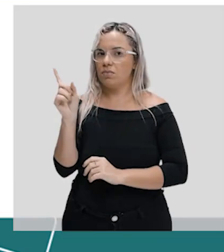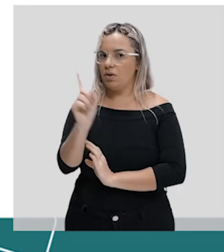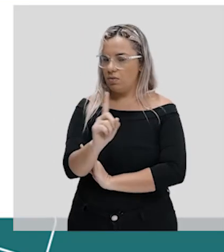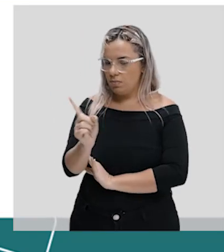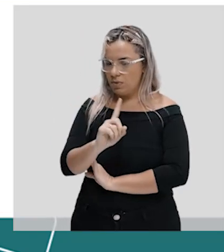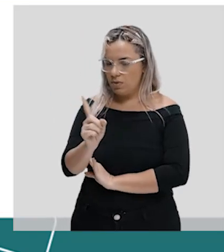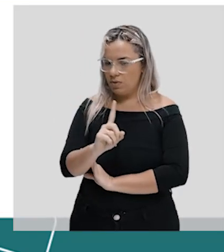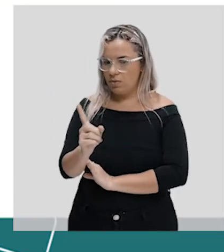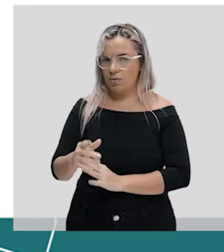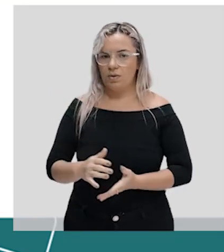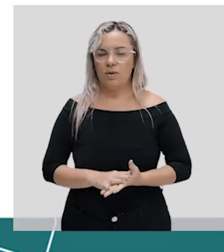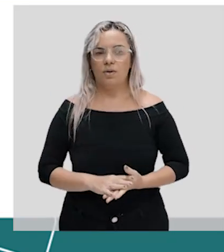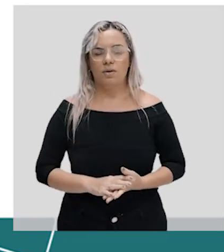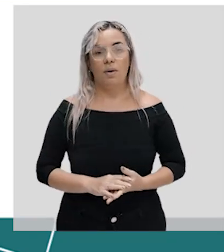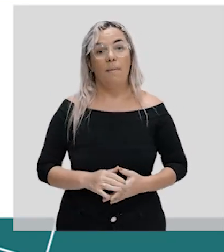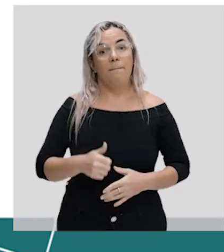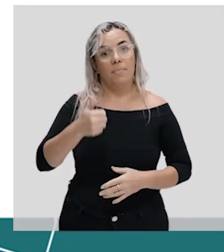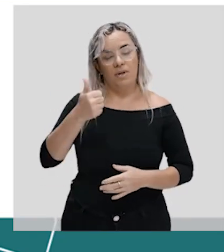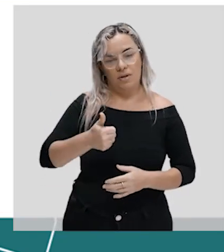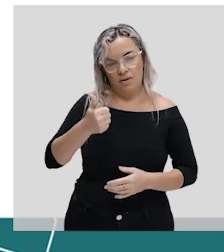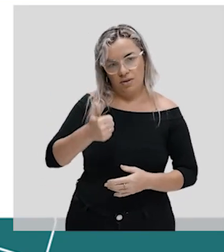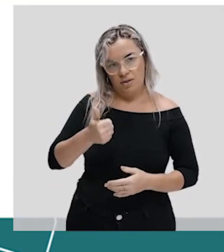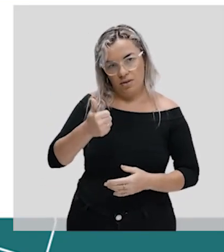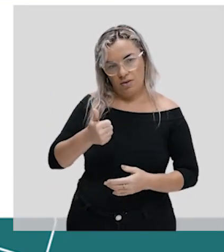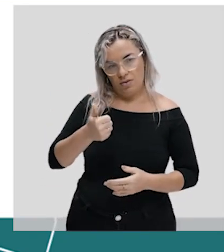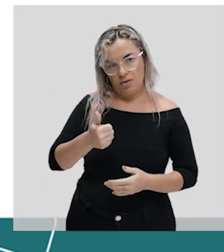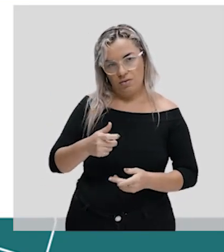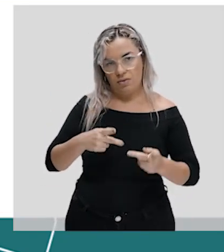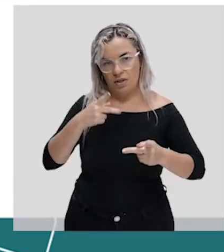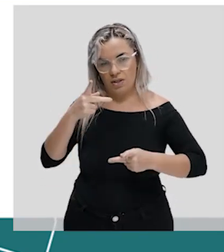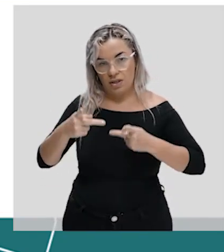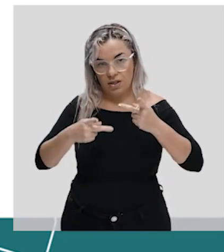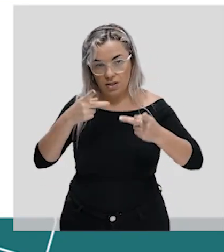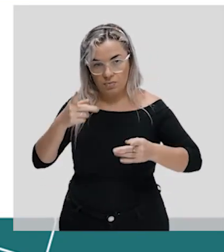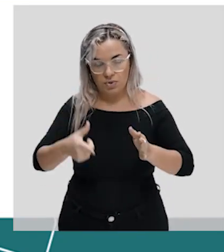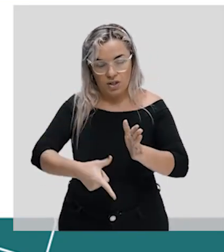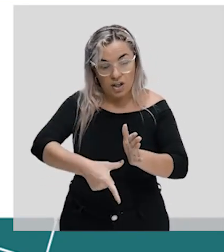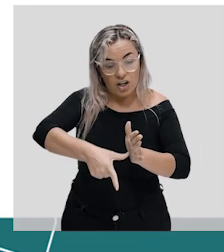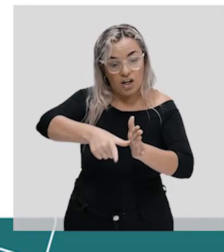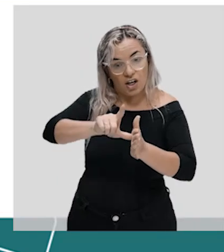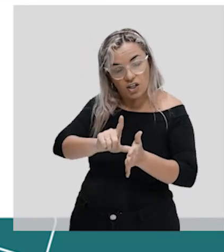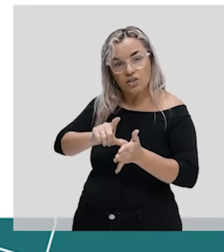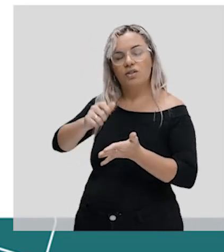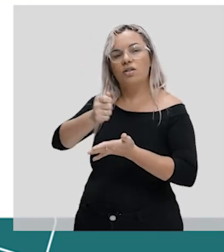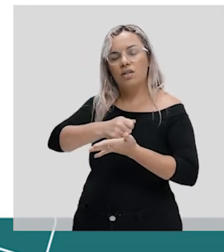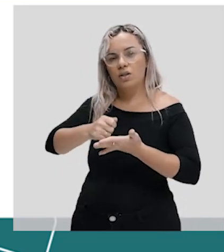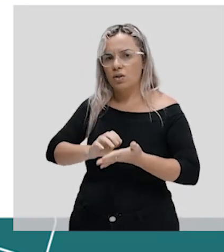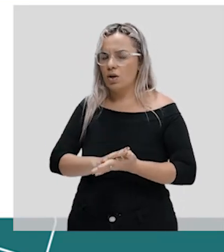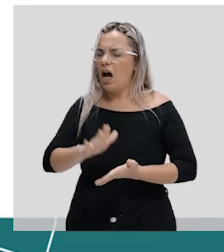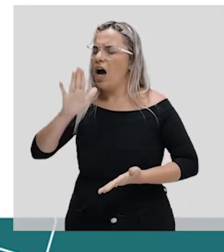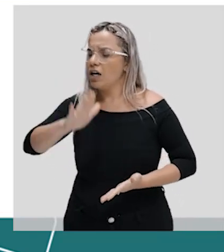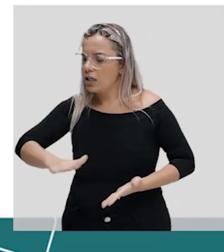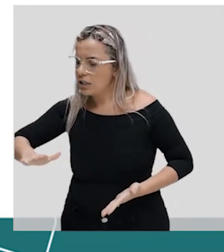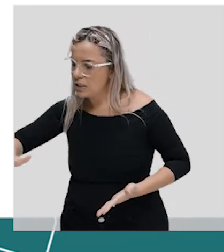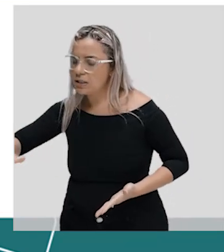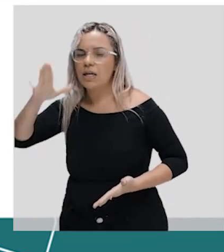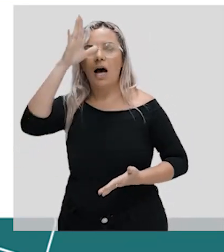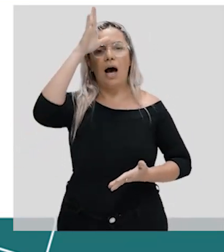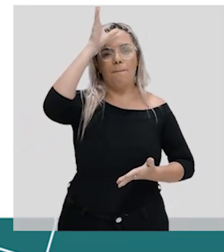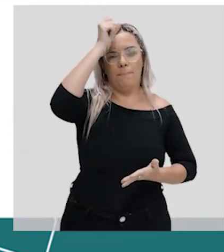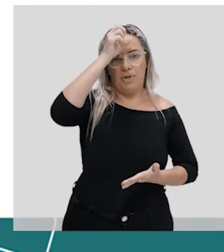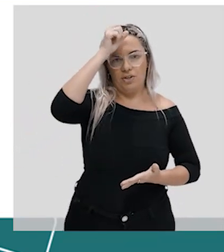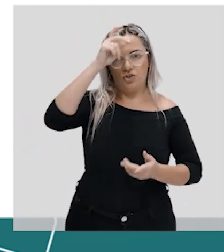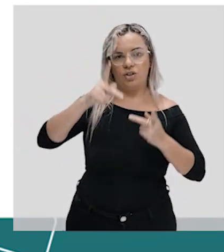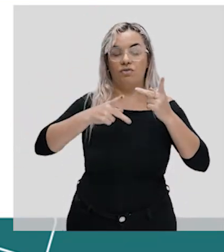que nós falamos antes de escrevermos. A criança aprende a falar. E essa história de